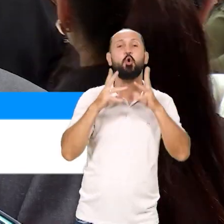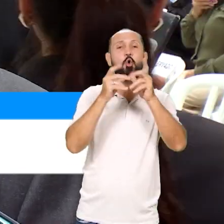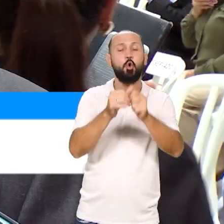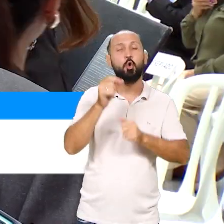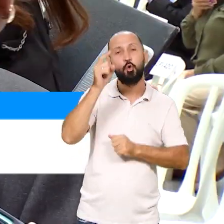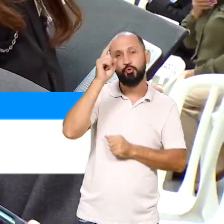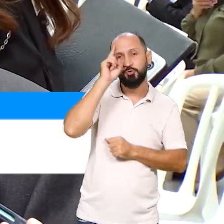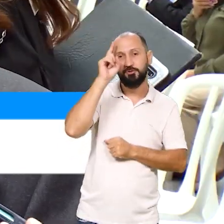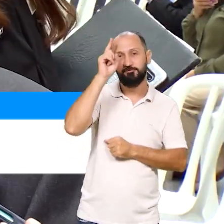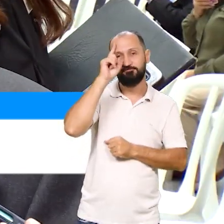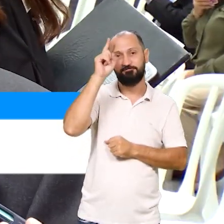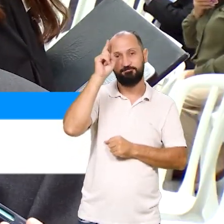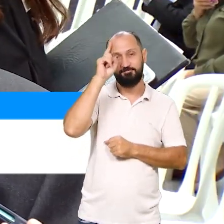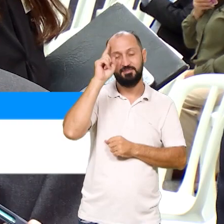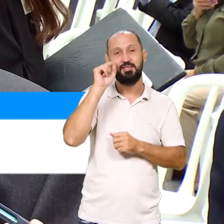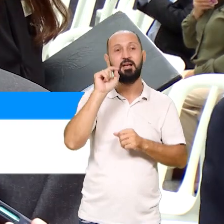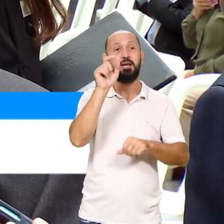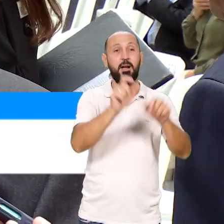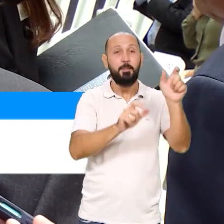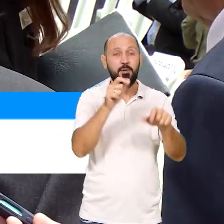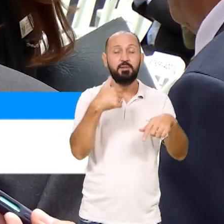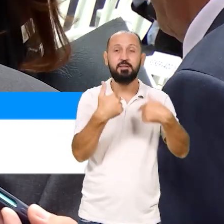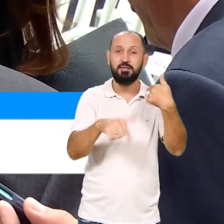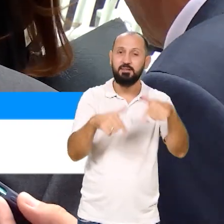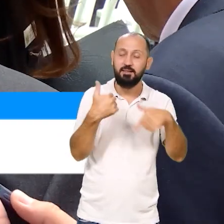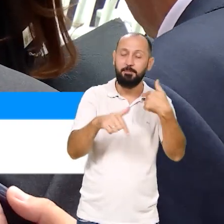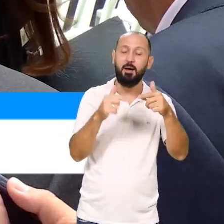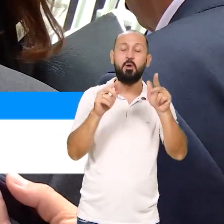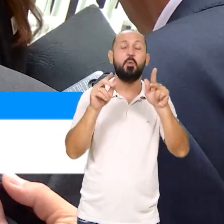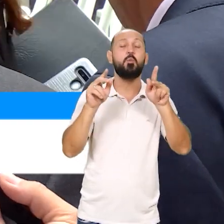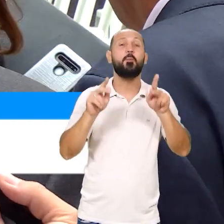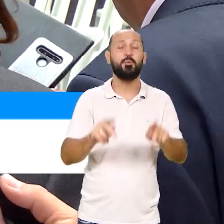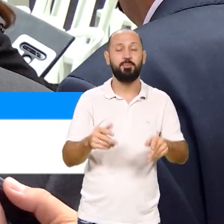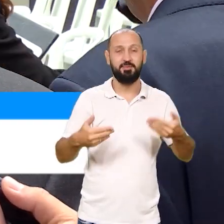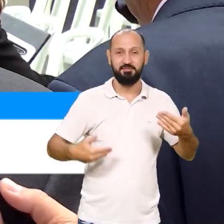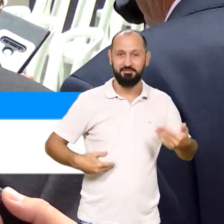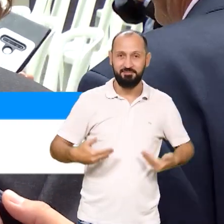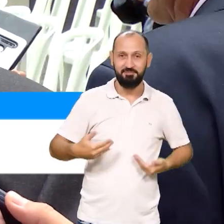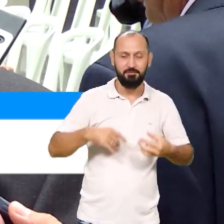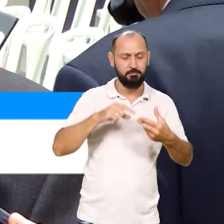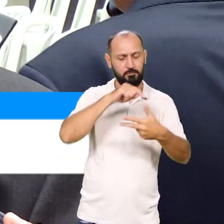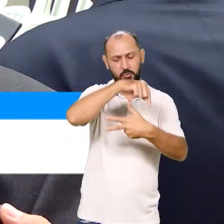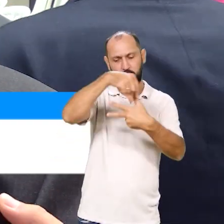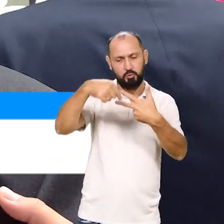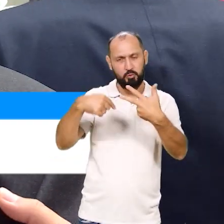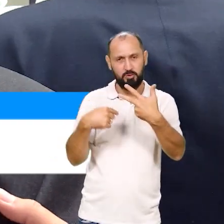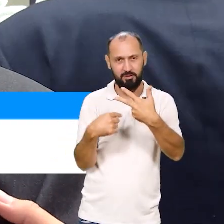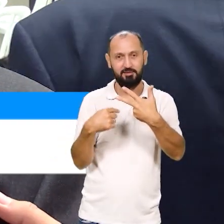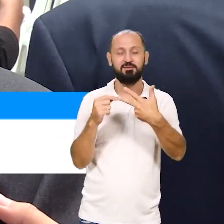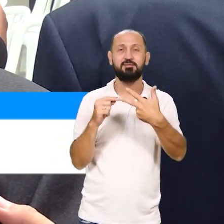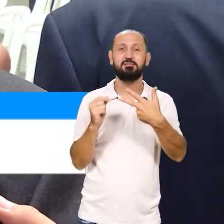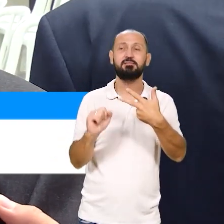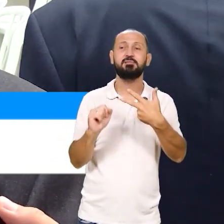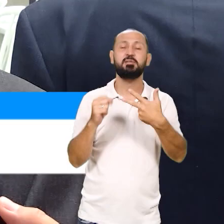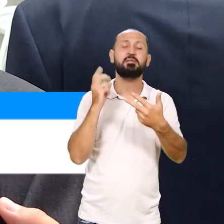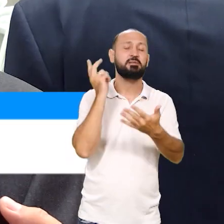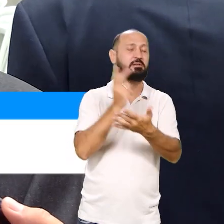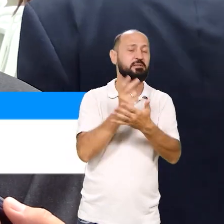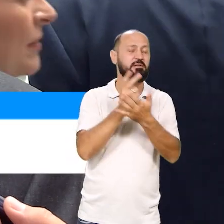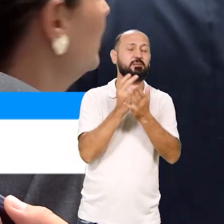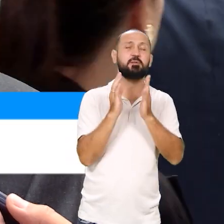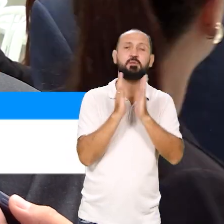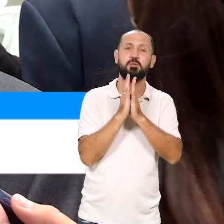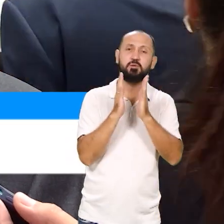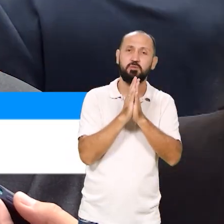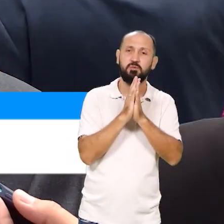Eu digo que todos os dias, aqueles que trabalham no serviço público, nos 3 poderes,